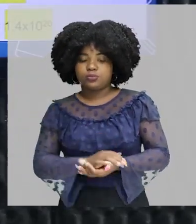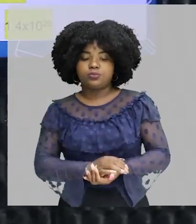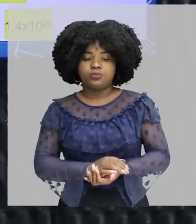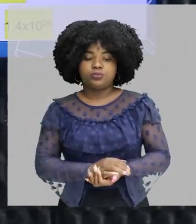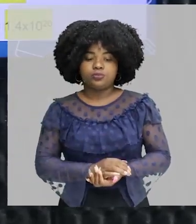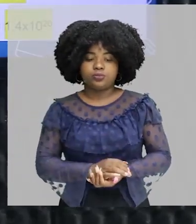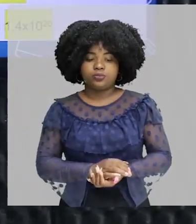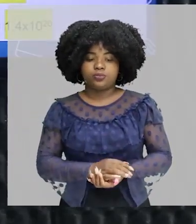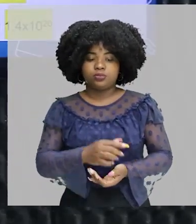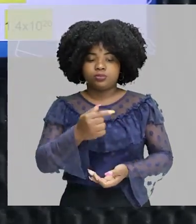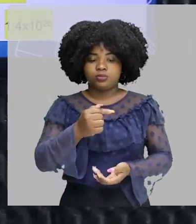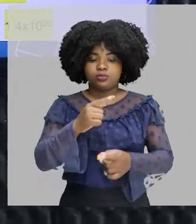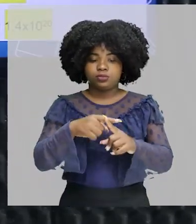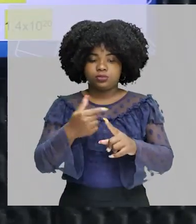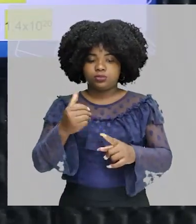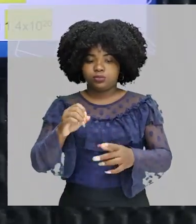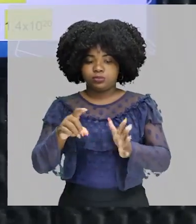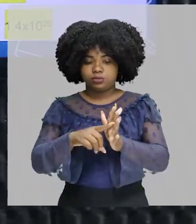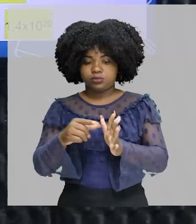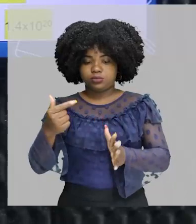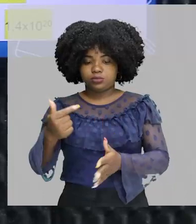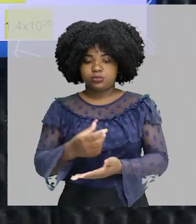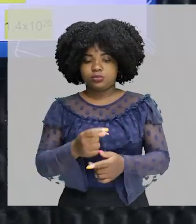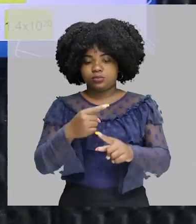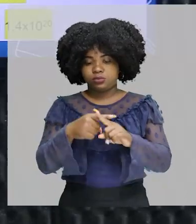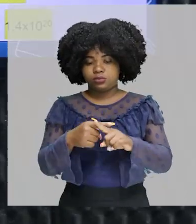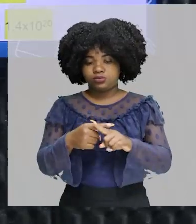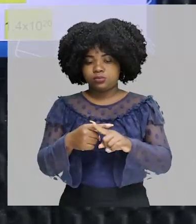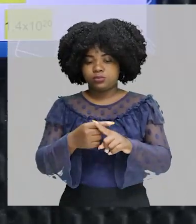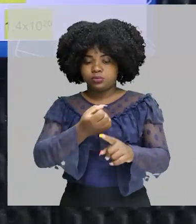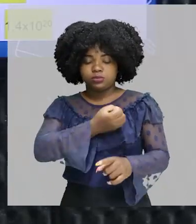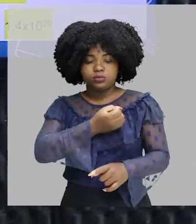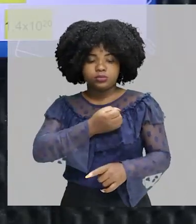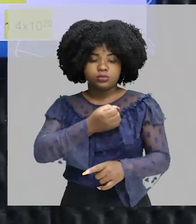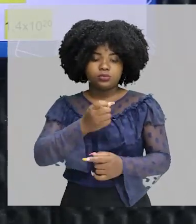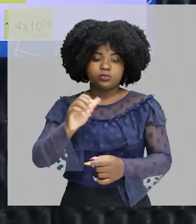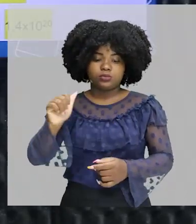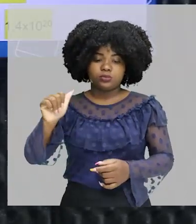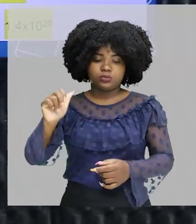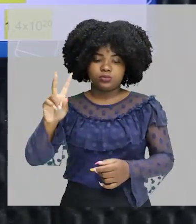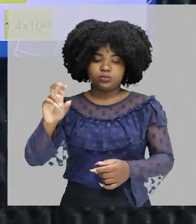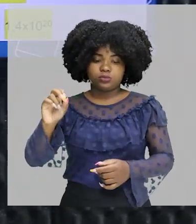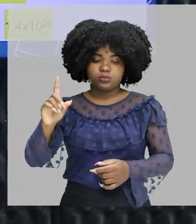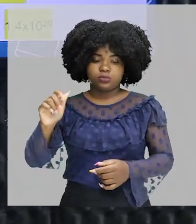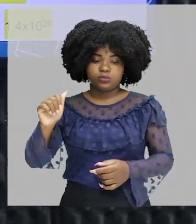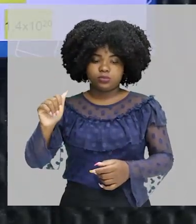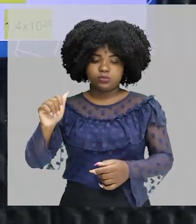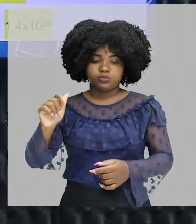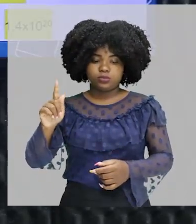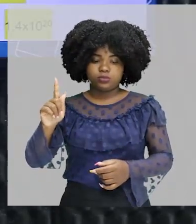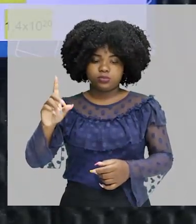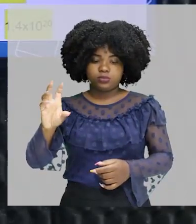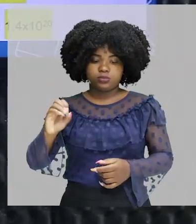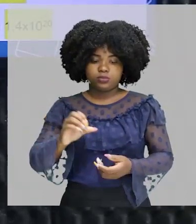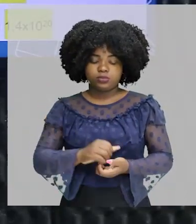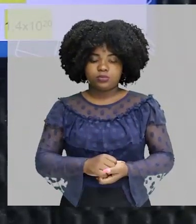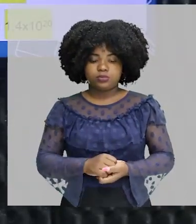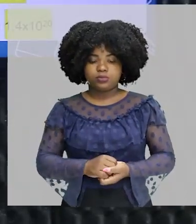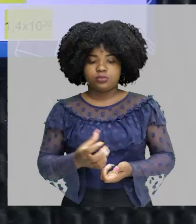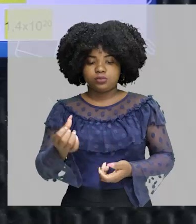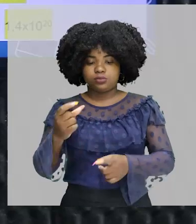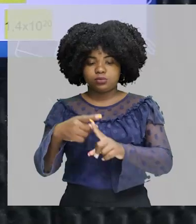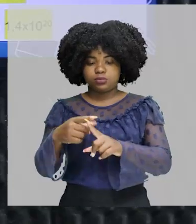vezes 10 é menos 2. Vezes o número de Avogadro. 6 vezes 10 elevado a 23. Dividido